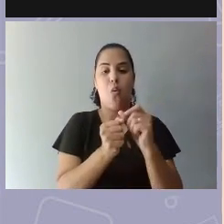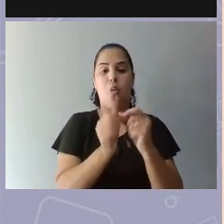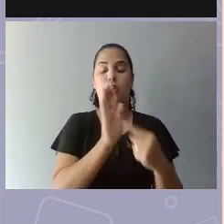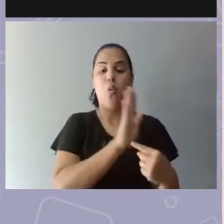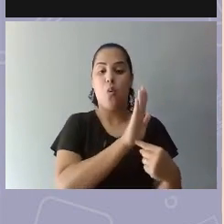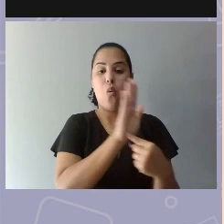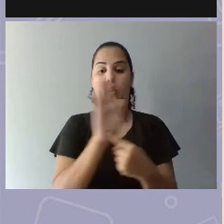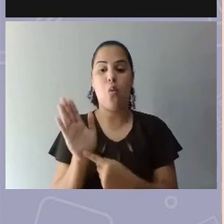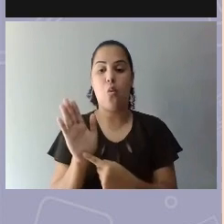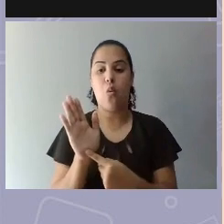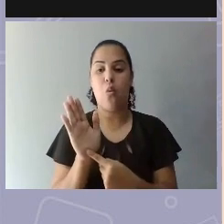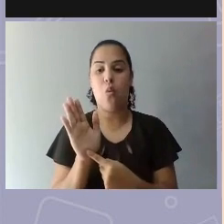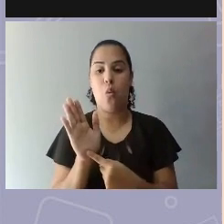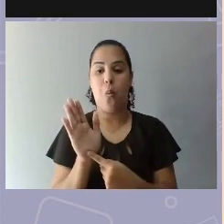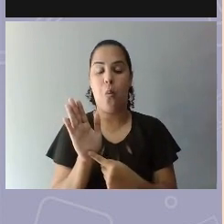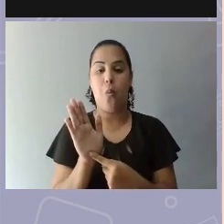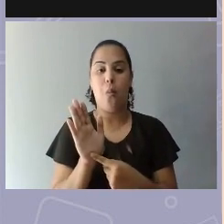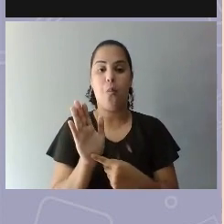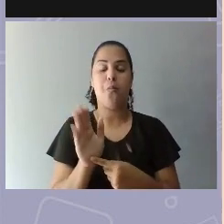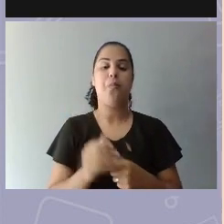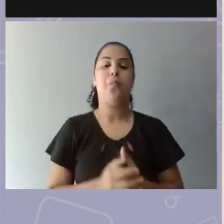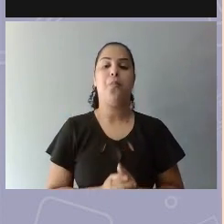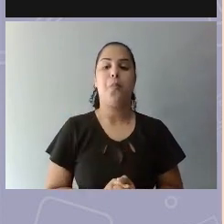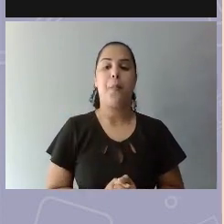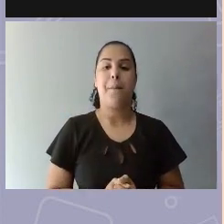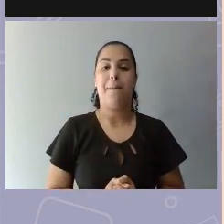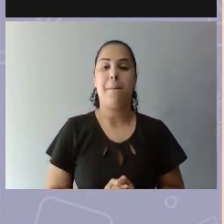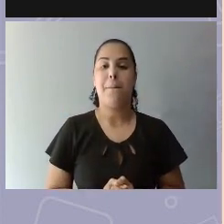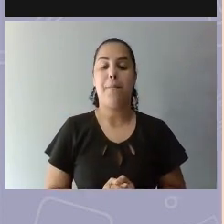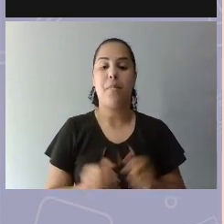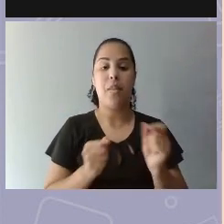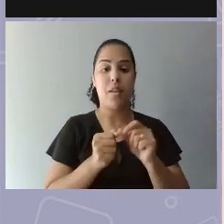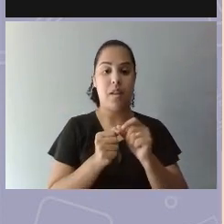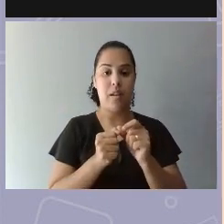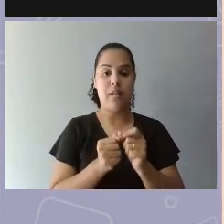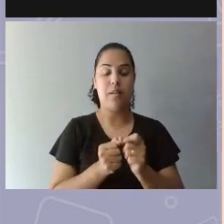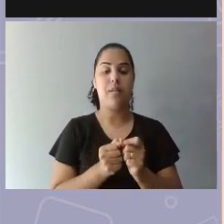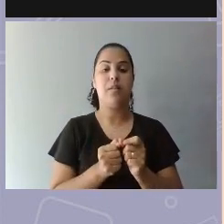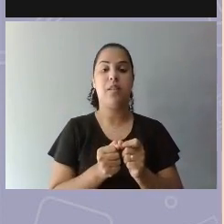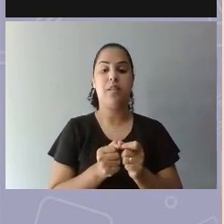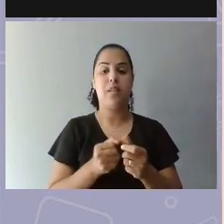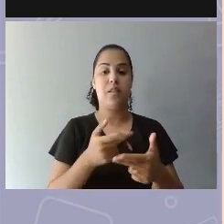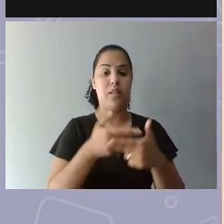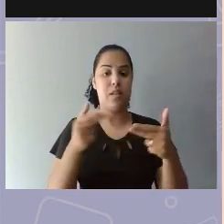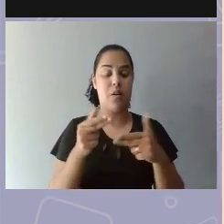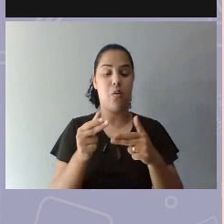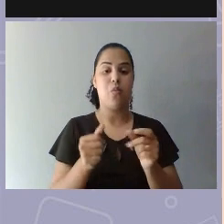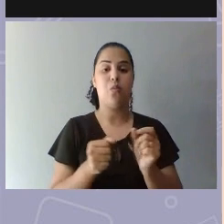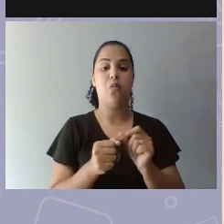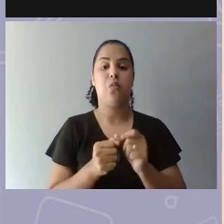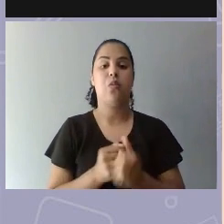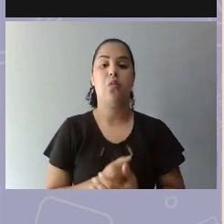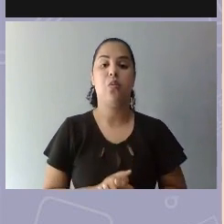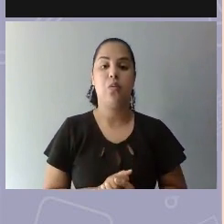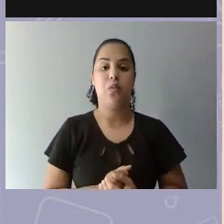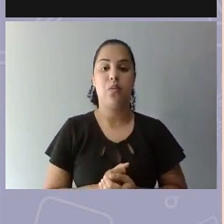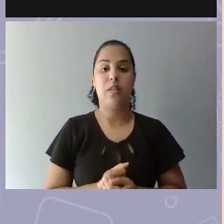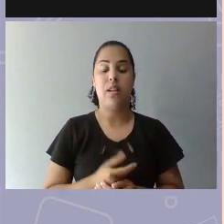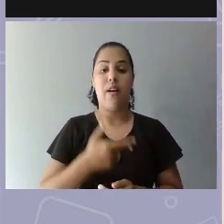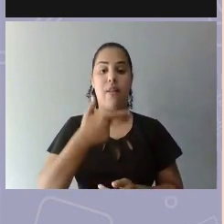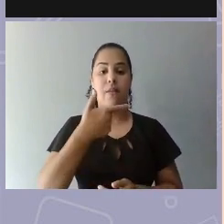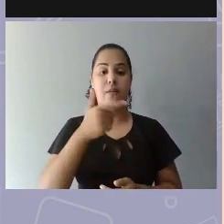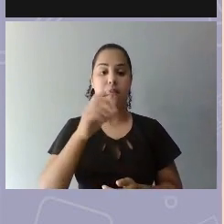para codificar os aminoácidos certo? mas elas são bases nitrogenadas então na questão 20 aí a